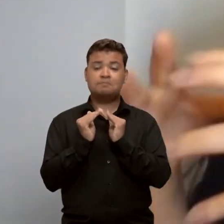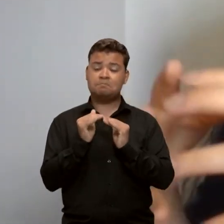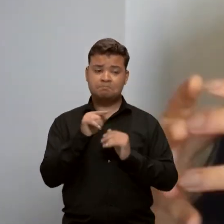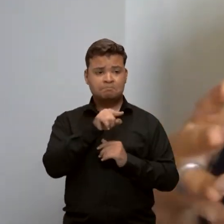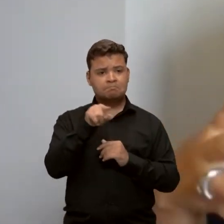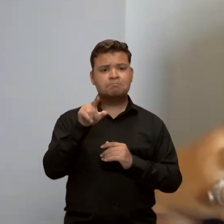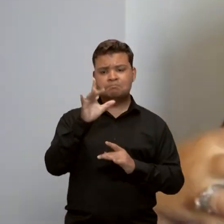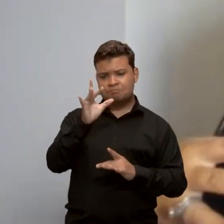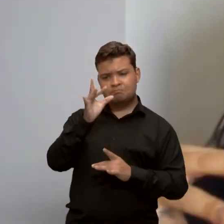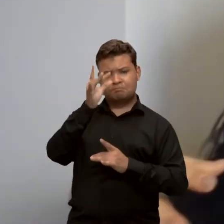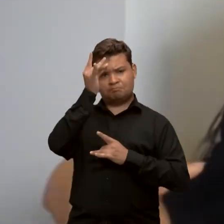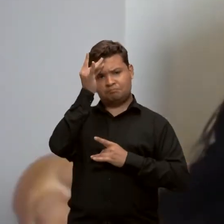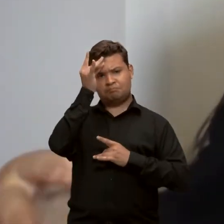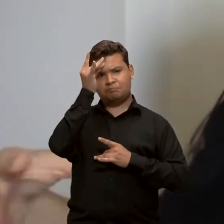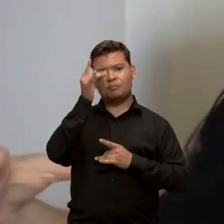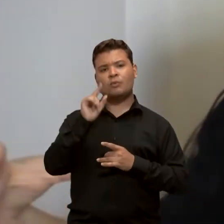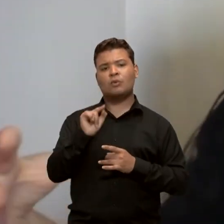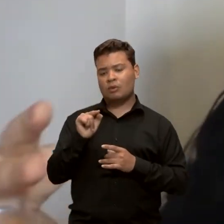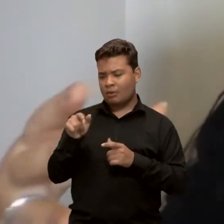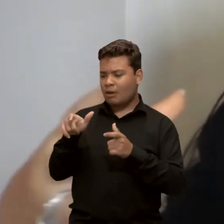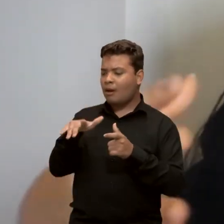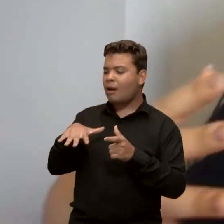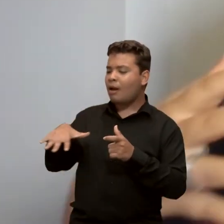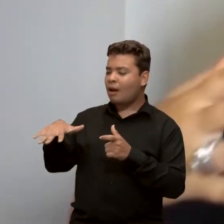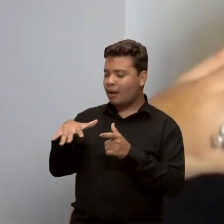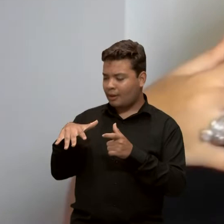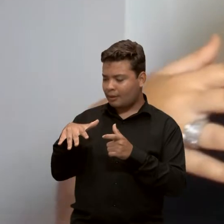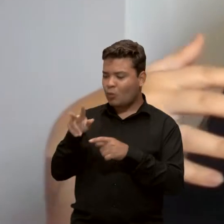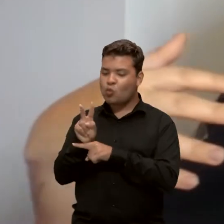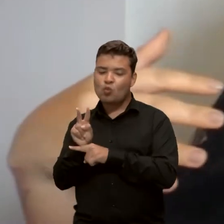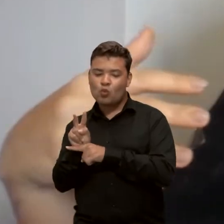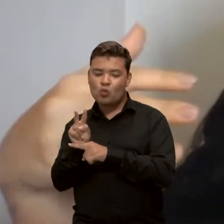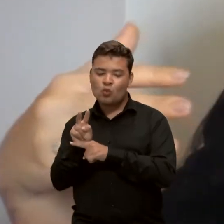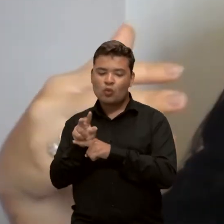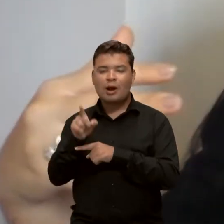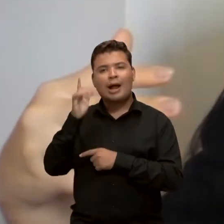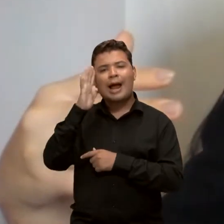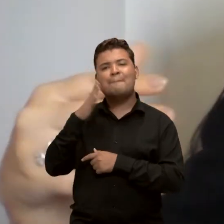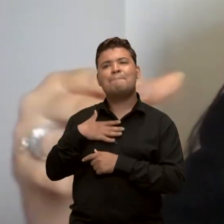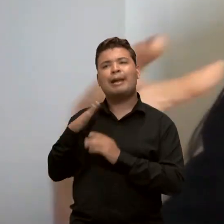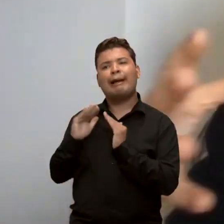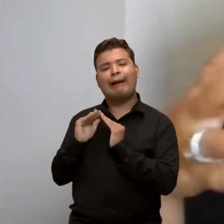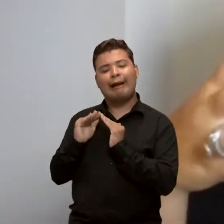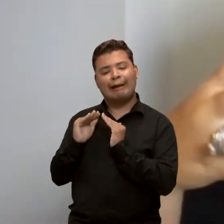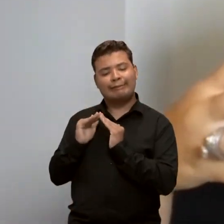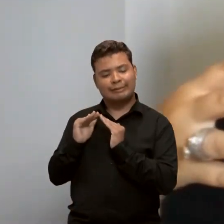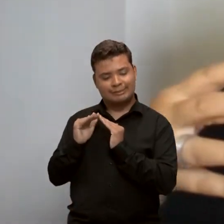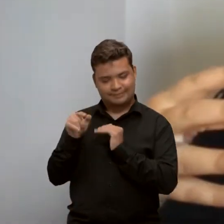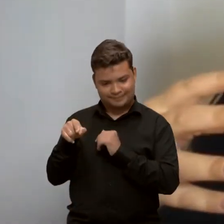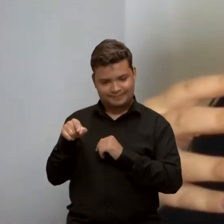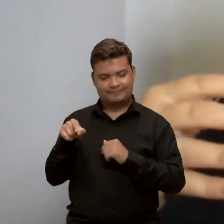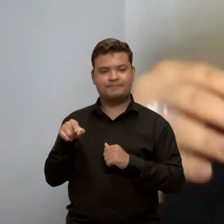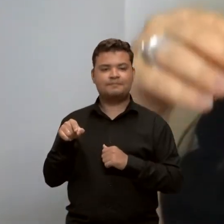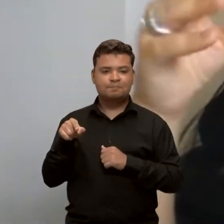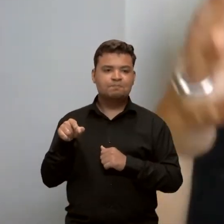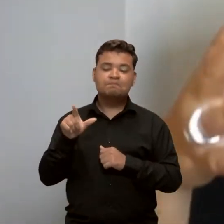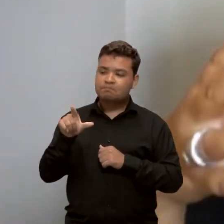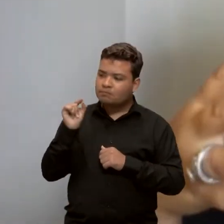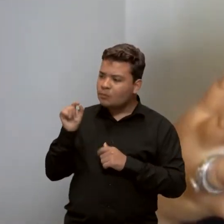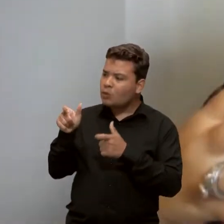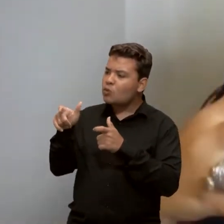papel de cuidar daquele espaço que a criança imagina enquanto a sua casa. Ela escolhe um